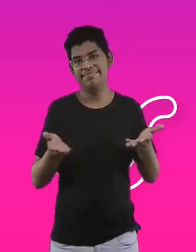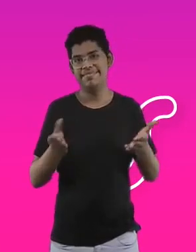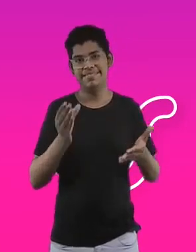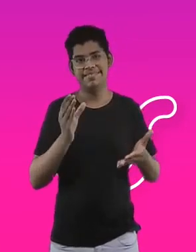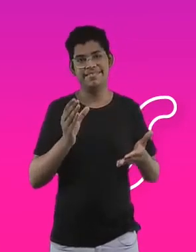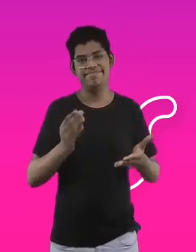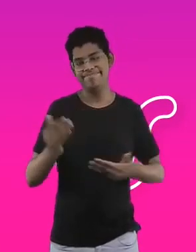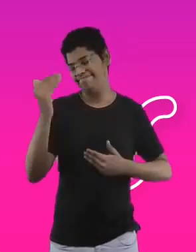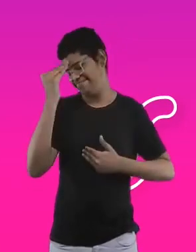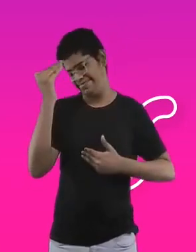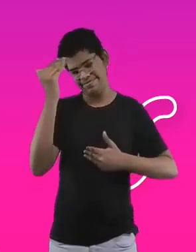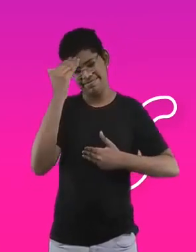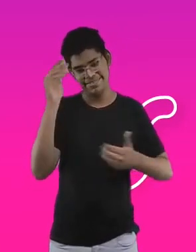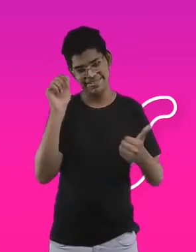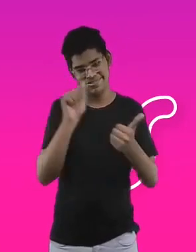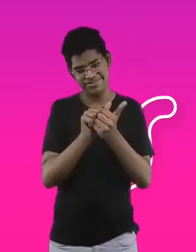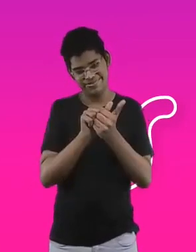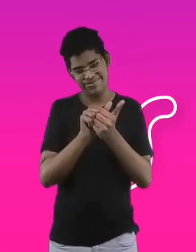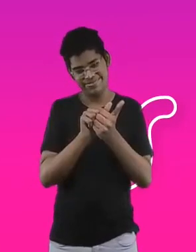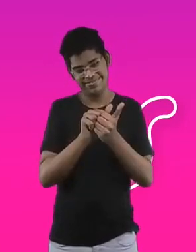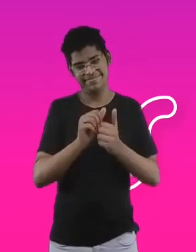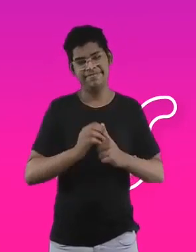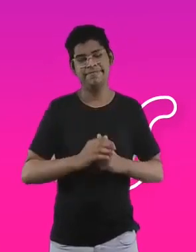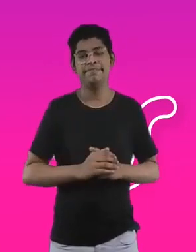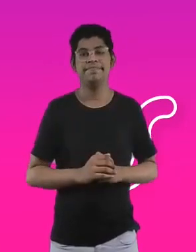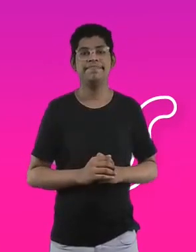com vocês.